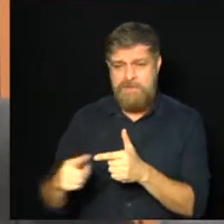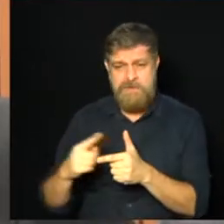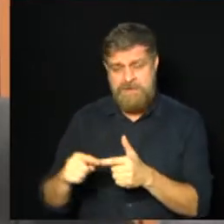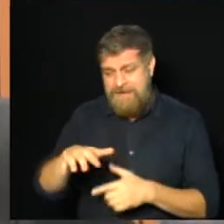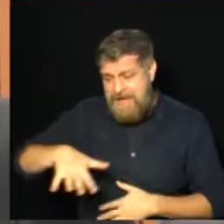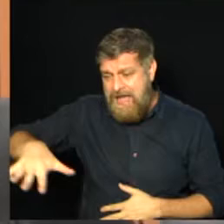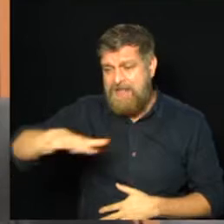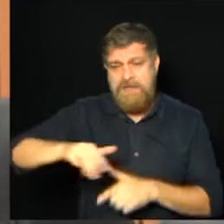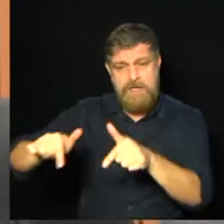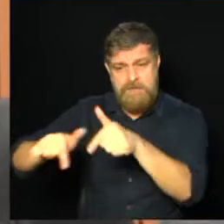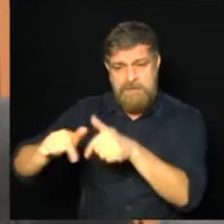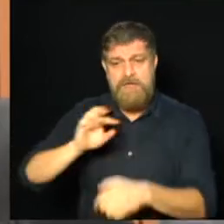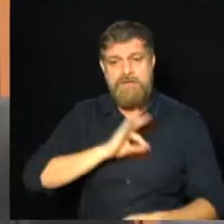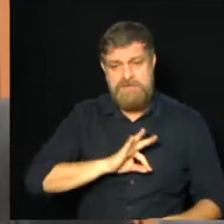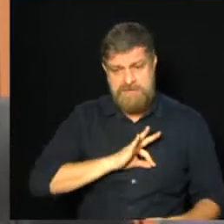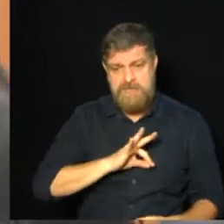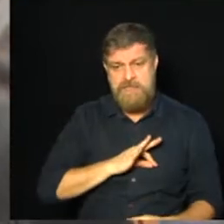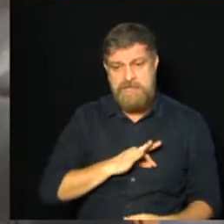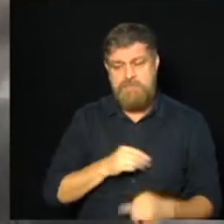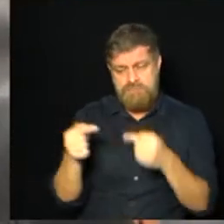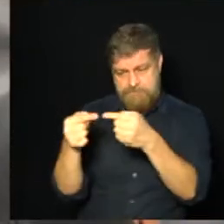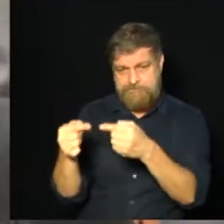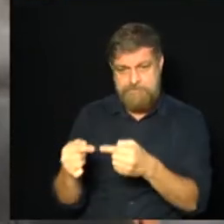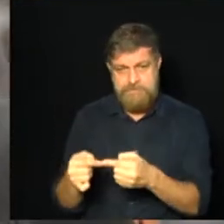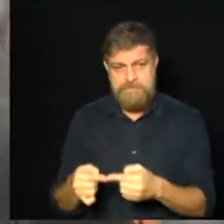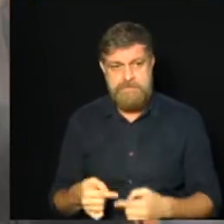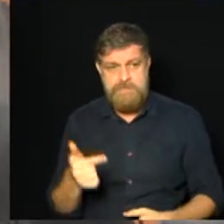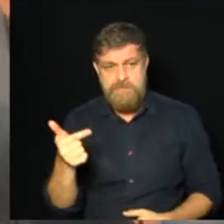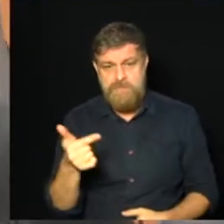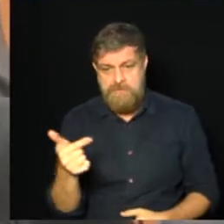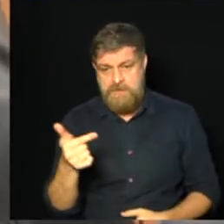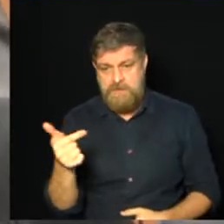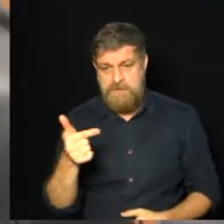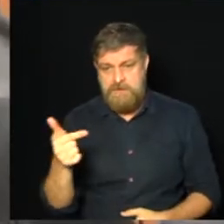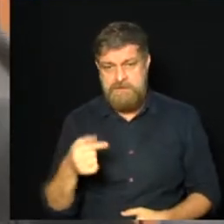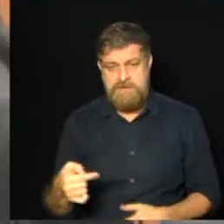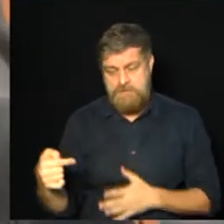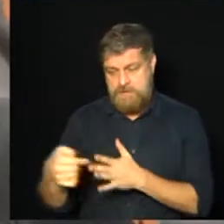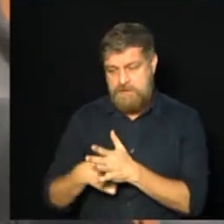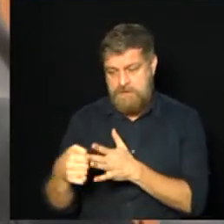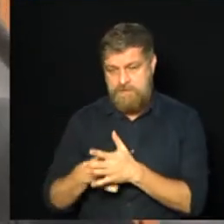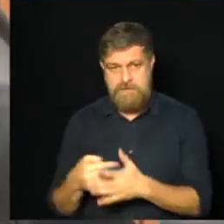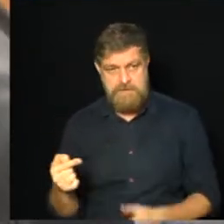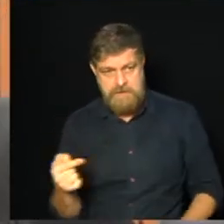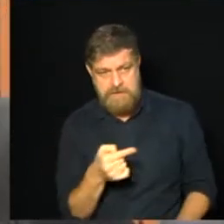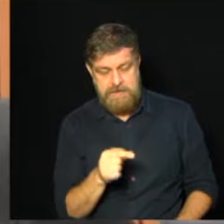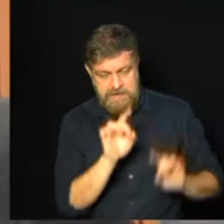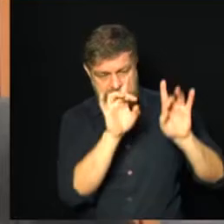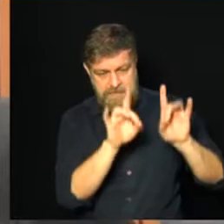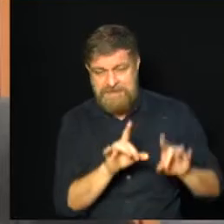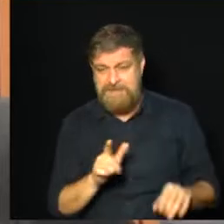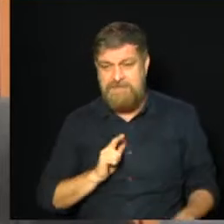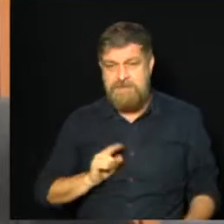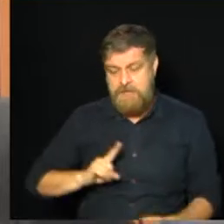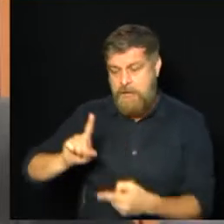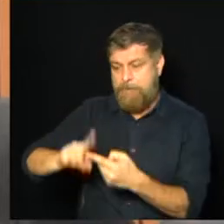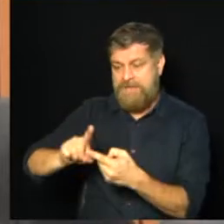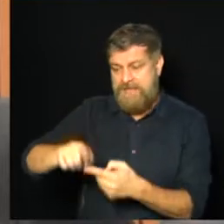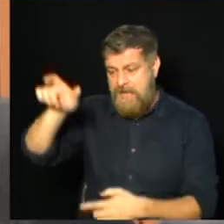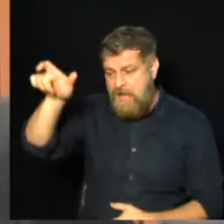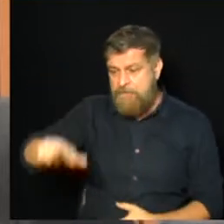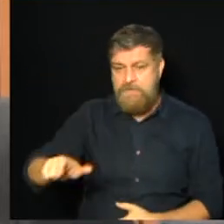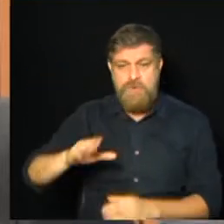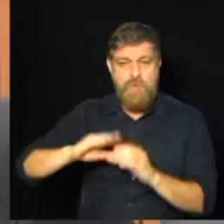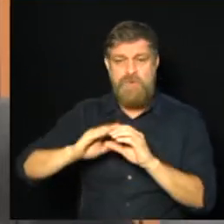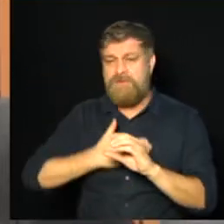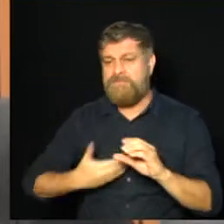mercado. Quando a segunda questão, a doutora aqui é especialista, mas eu acho que se penalizar alguém que prestar um concurso é